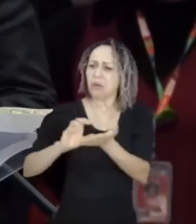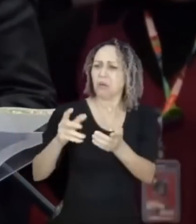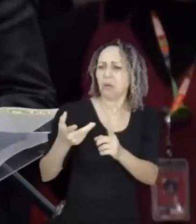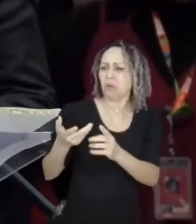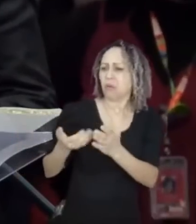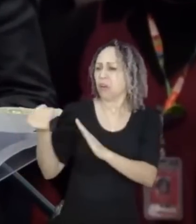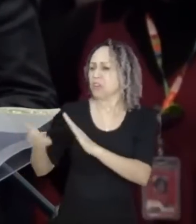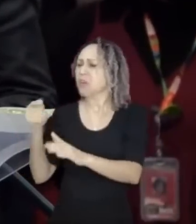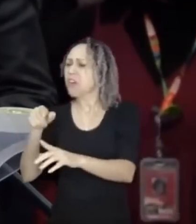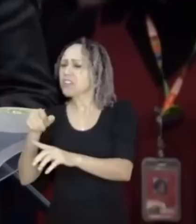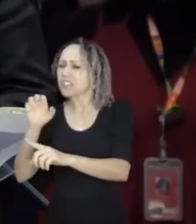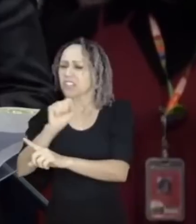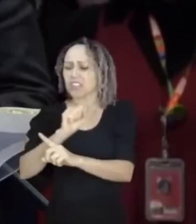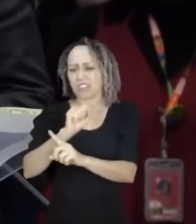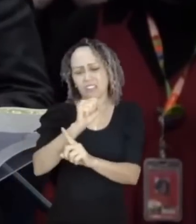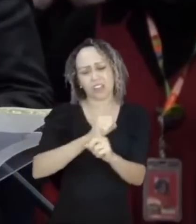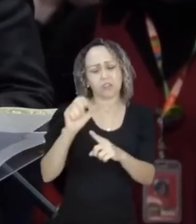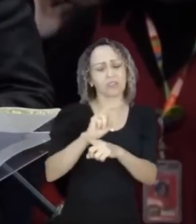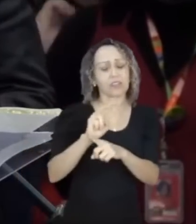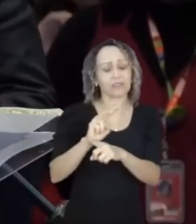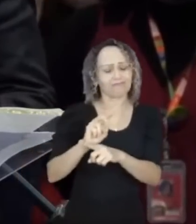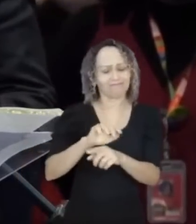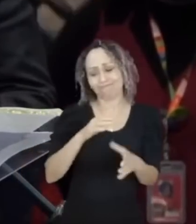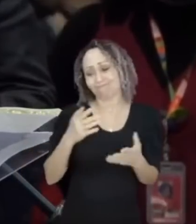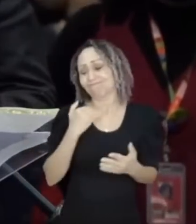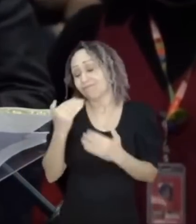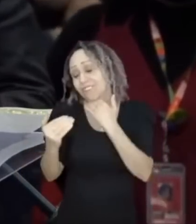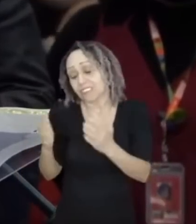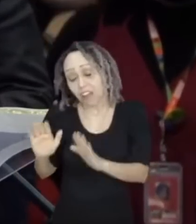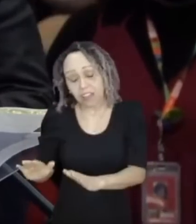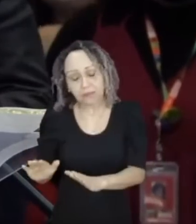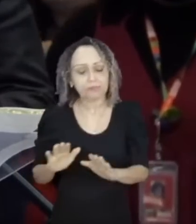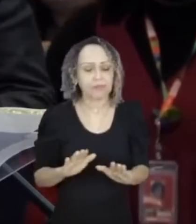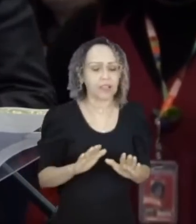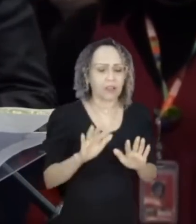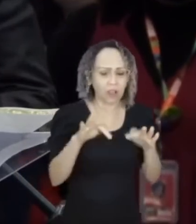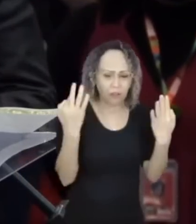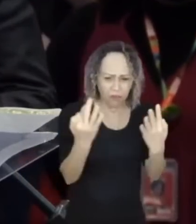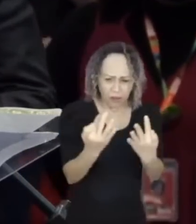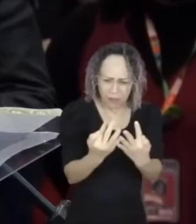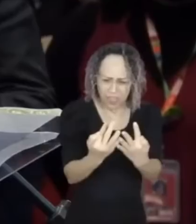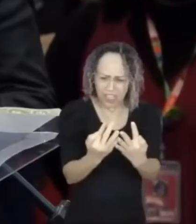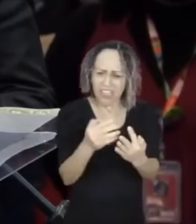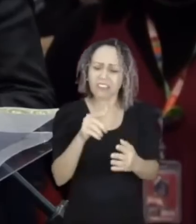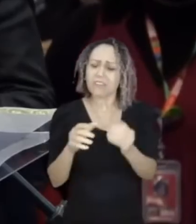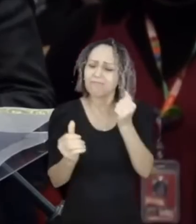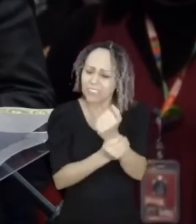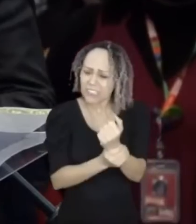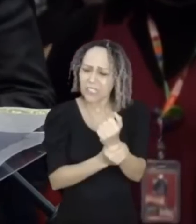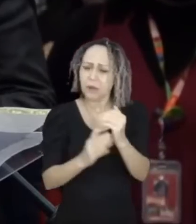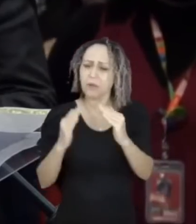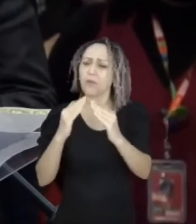famílias prosperidade e segurança. O lar é a garantia de proteção. É inaceitável que milhões